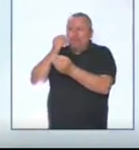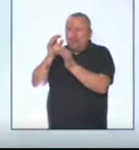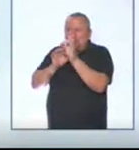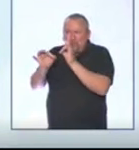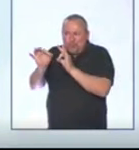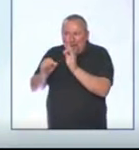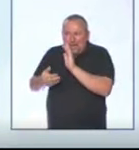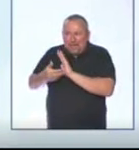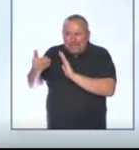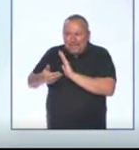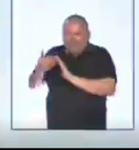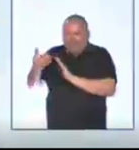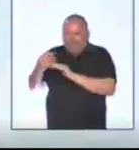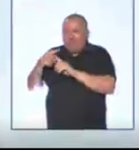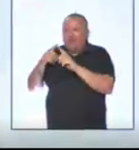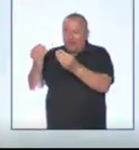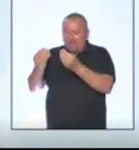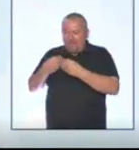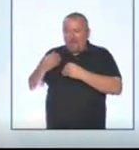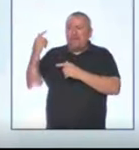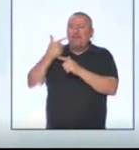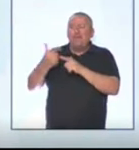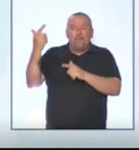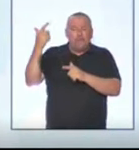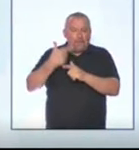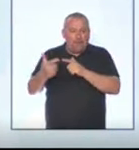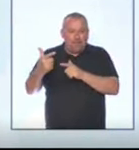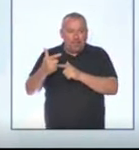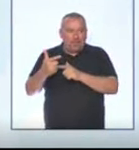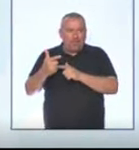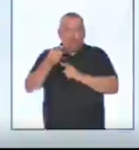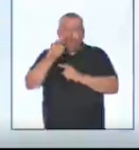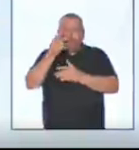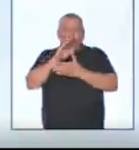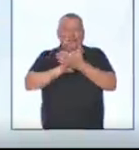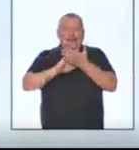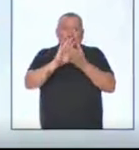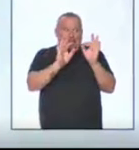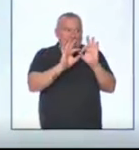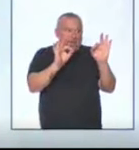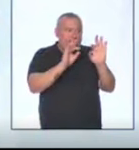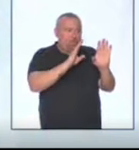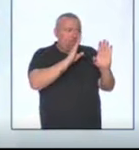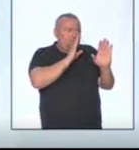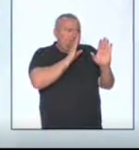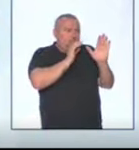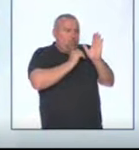fizemos, senão vai sobrar pra gente. Não vamos falar pra ninguém.